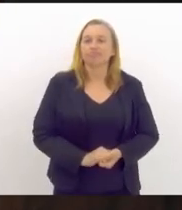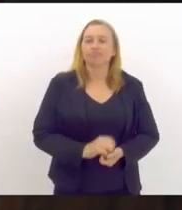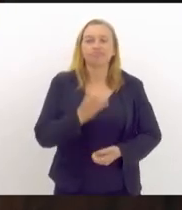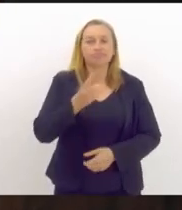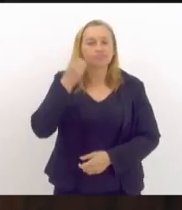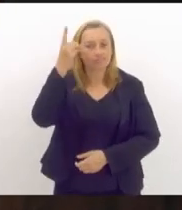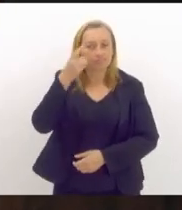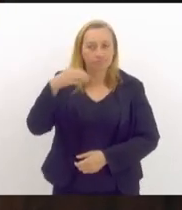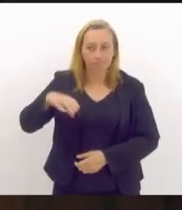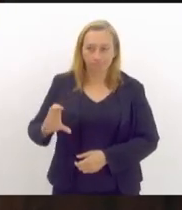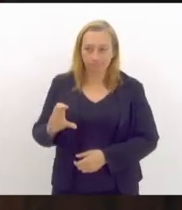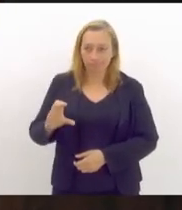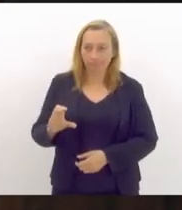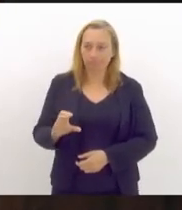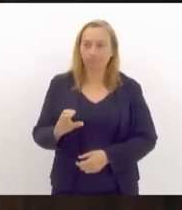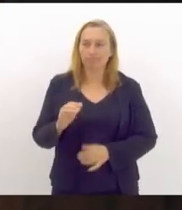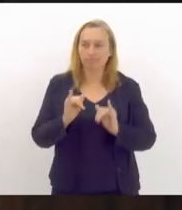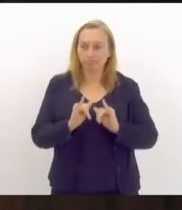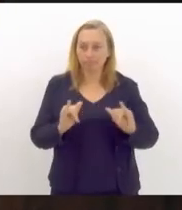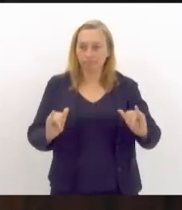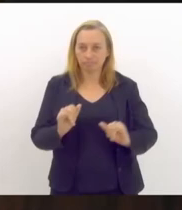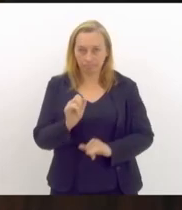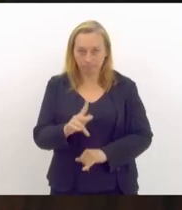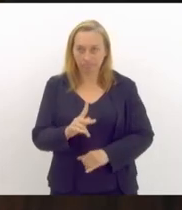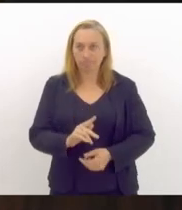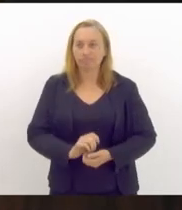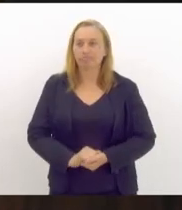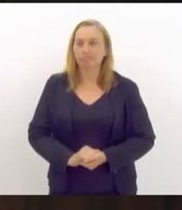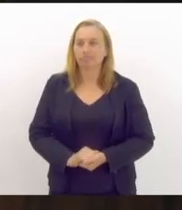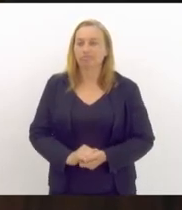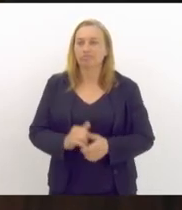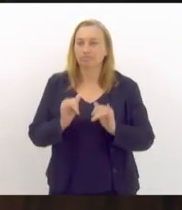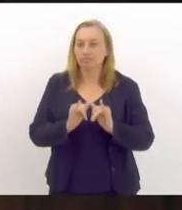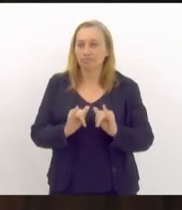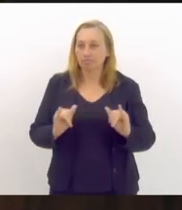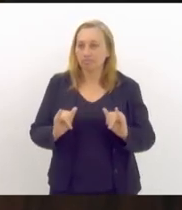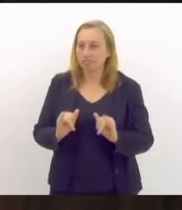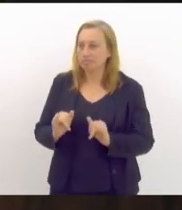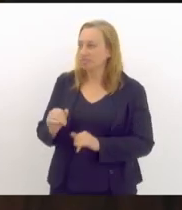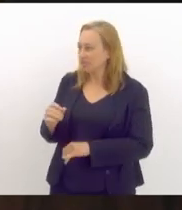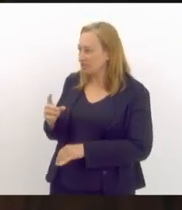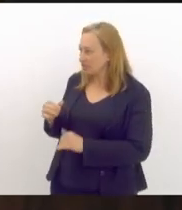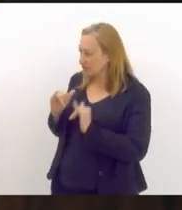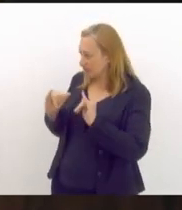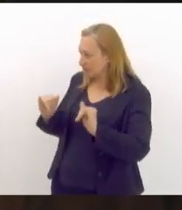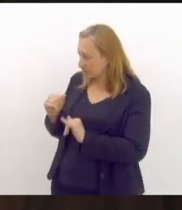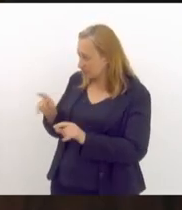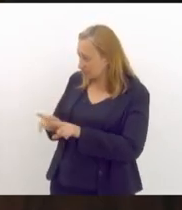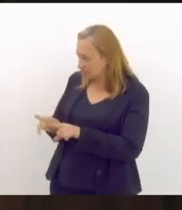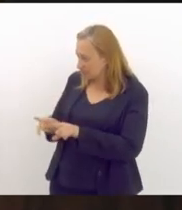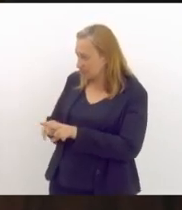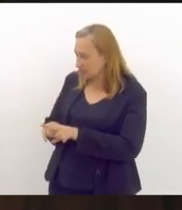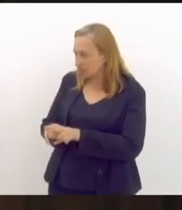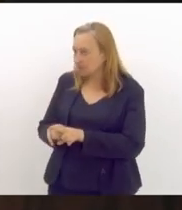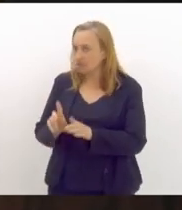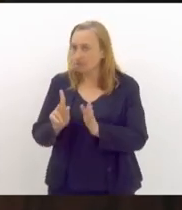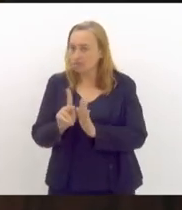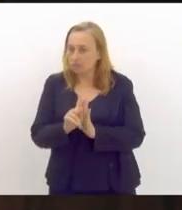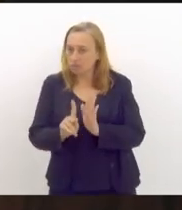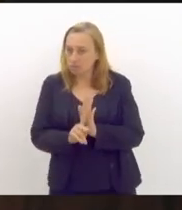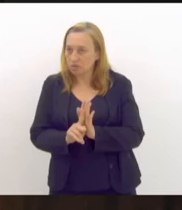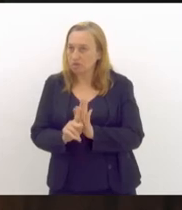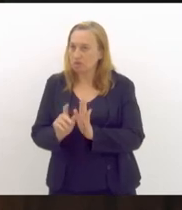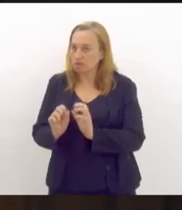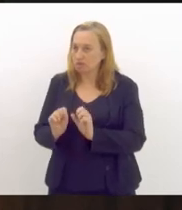minc declaração Tá ok a declaração também sobre o projeto posso falar sobre